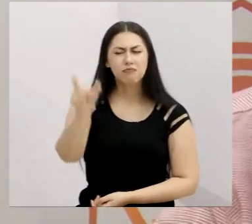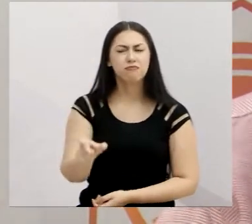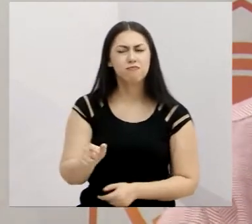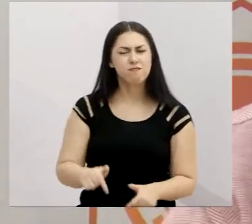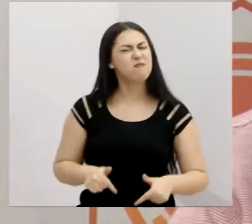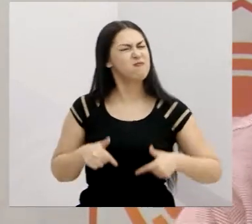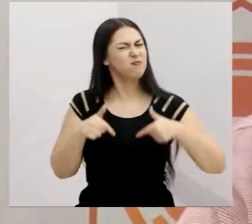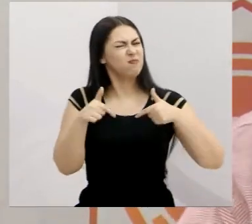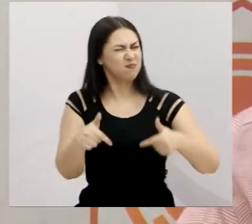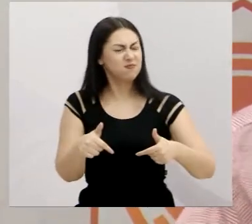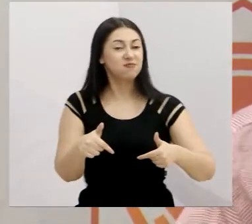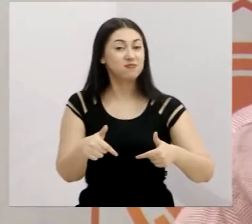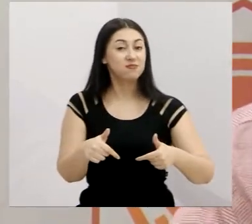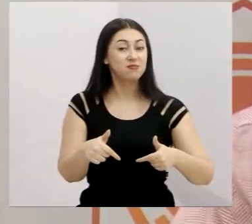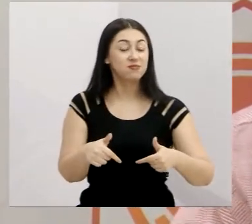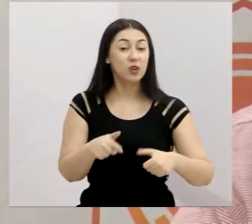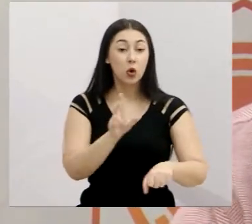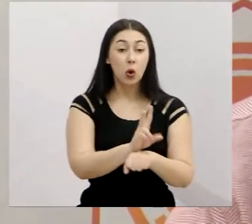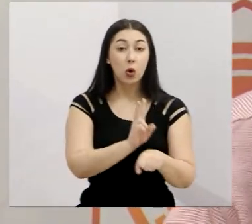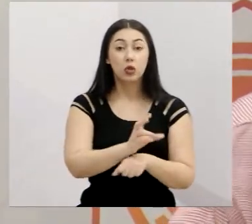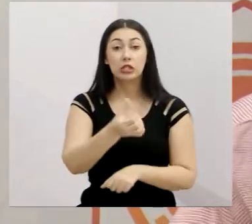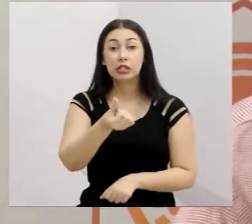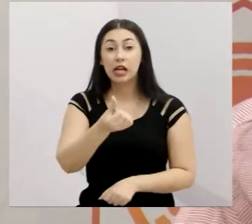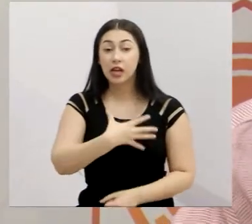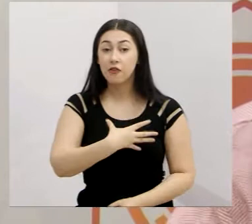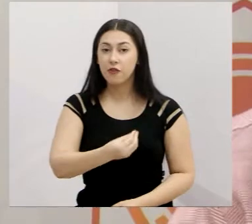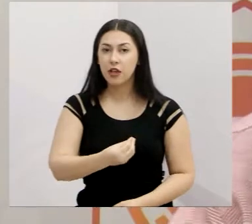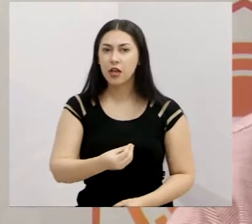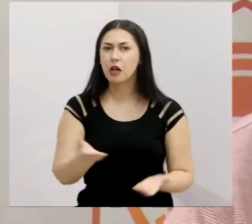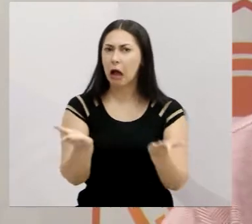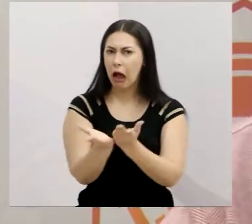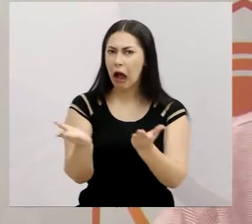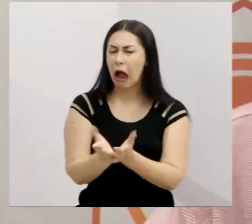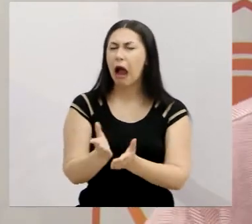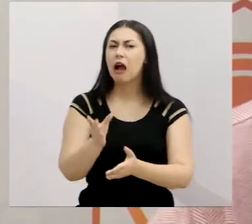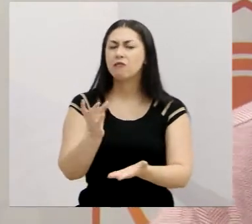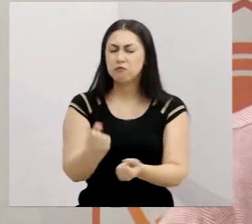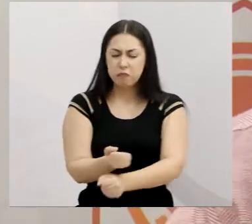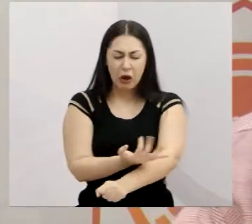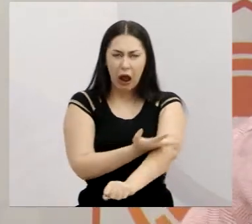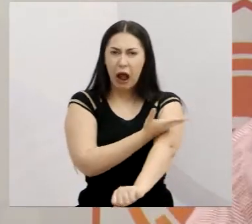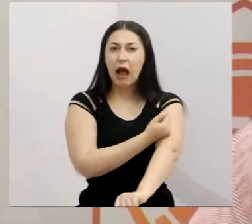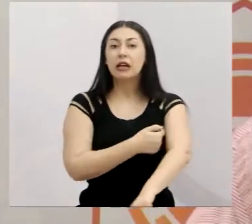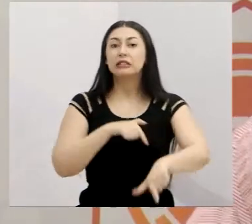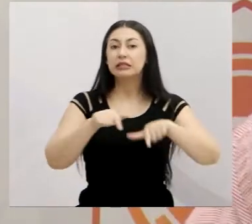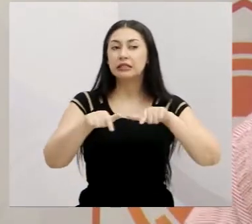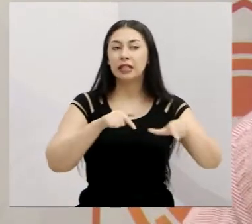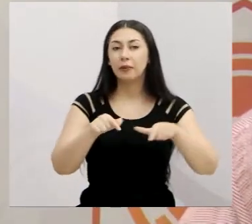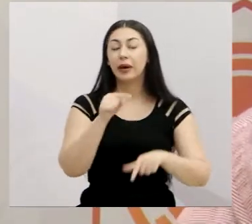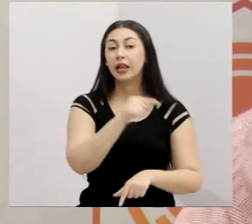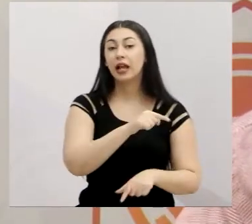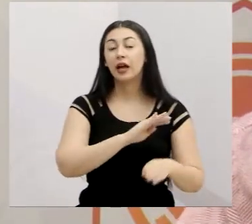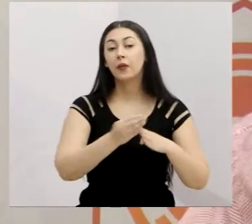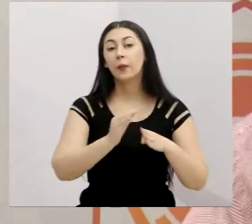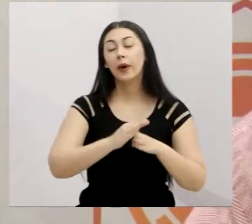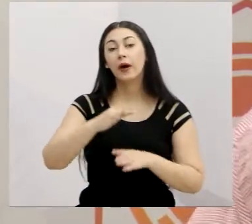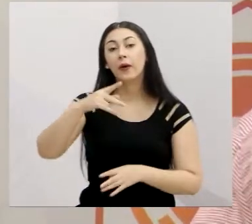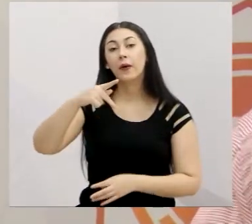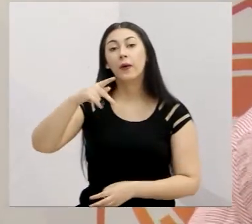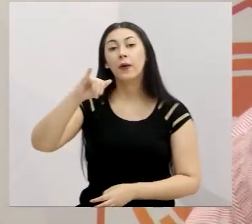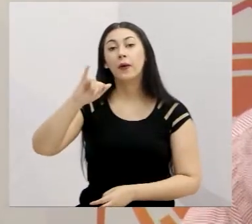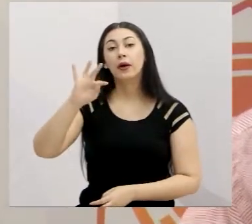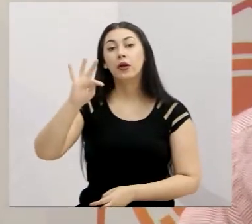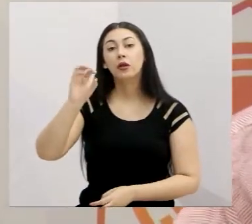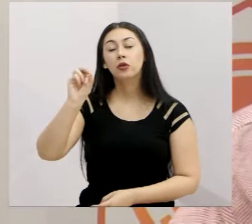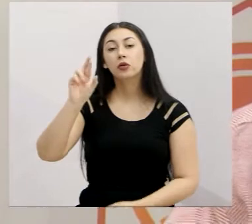batalhadora guerreira criou seis filhos é uma Cristã fervorosa que desenvolve um lindo trabalho ali na região do pitoresco com as